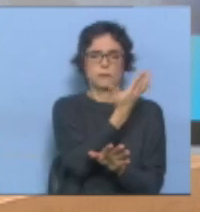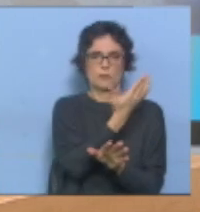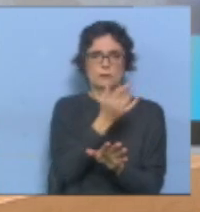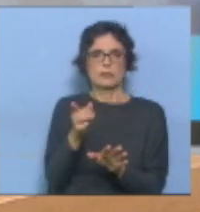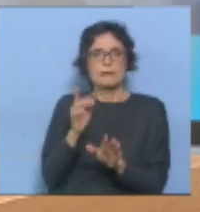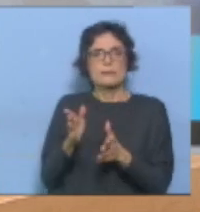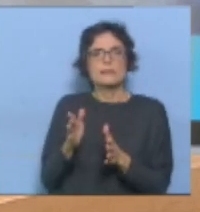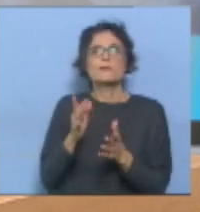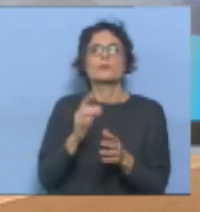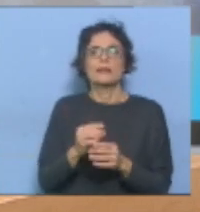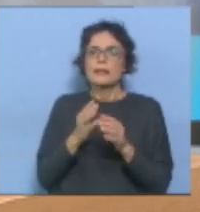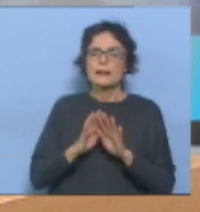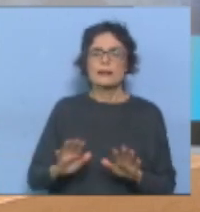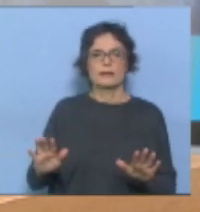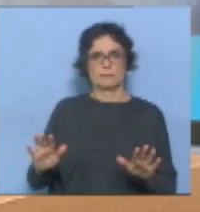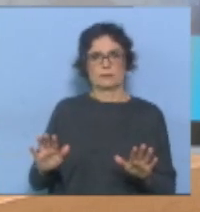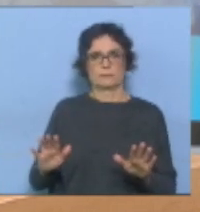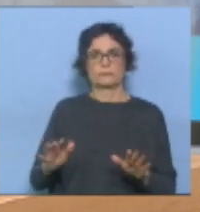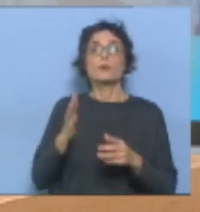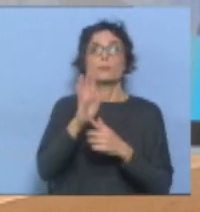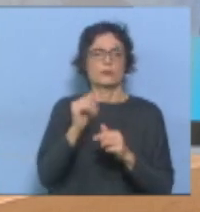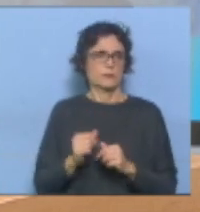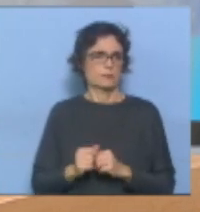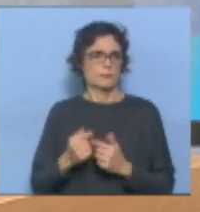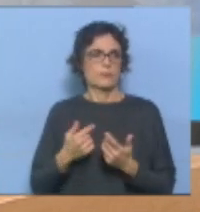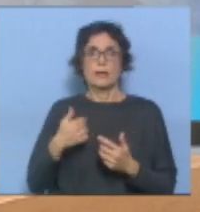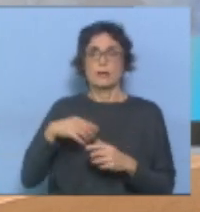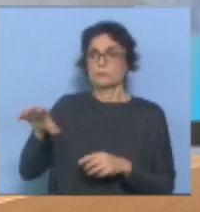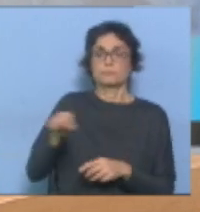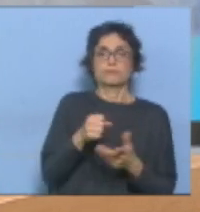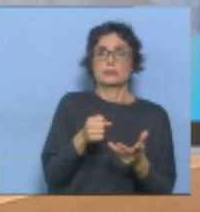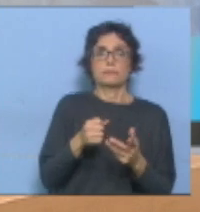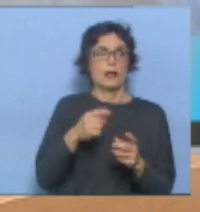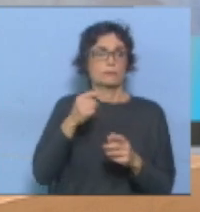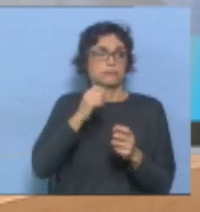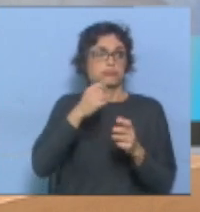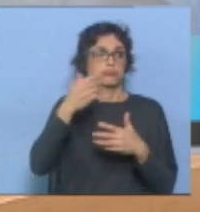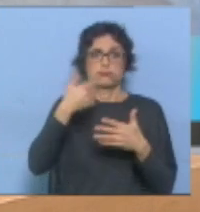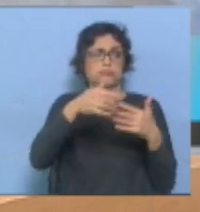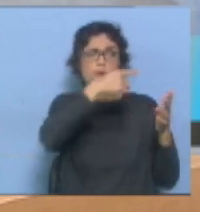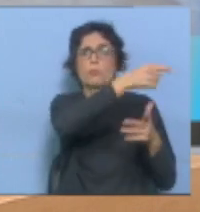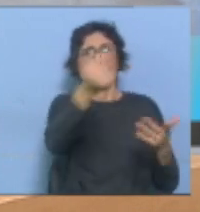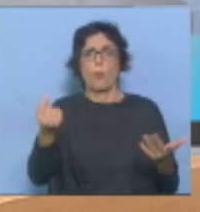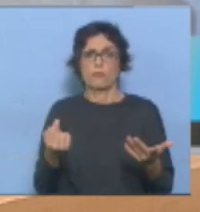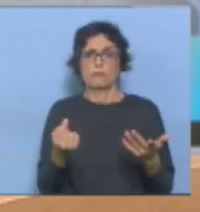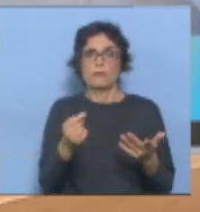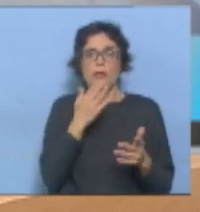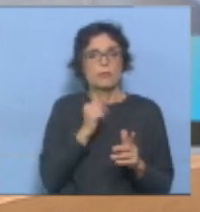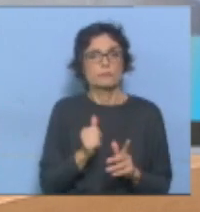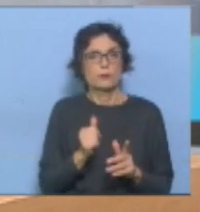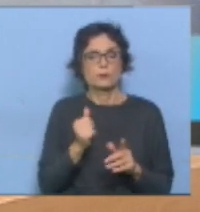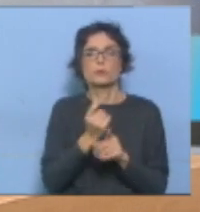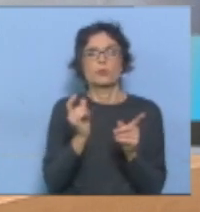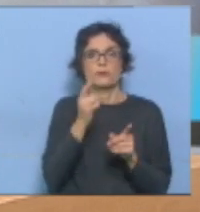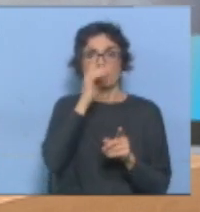tranquilidade também e, portanto, não pode ir para qualquer sítio. Não pode estar muito tempo com muito barulho e muita confusão, porque ele não tem capacidade